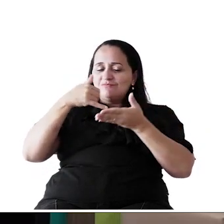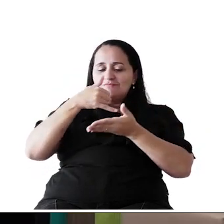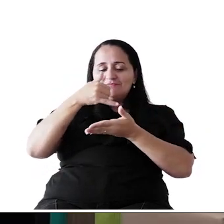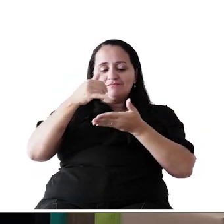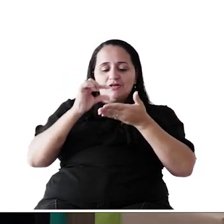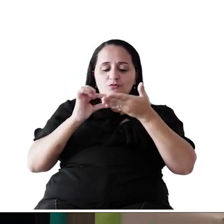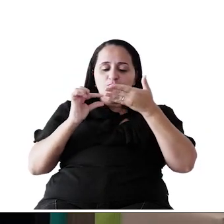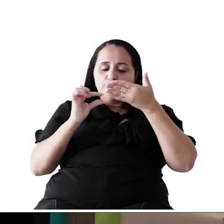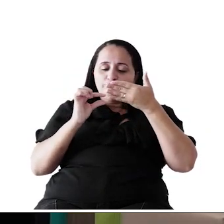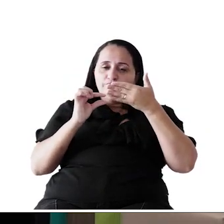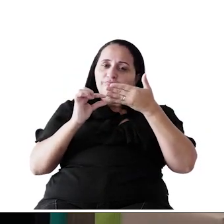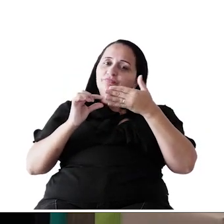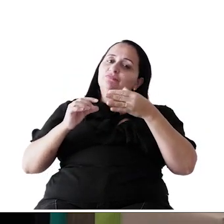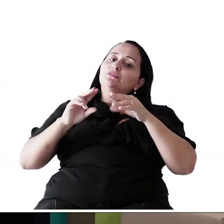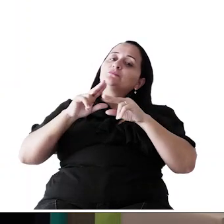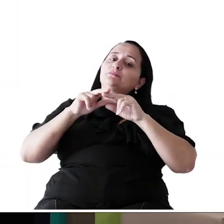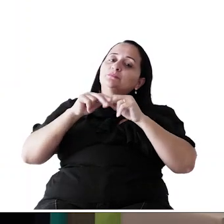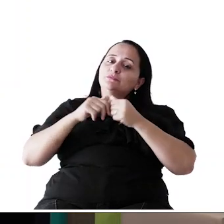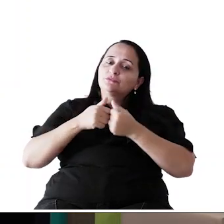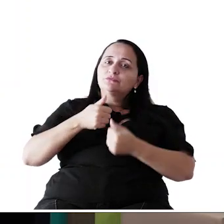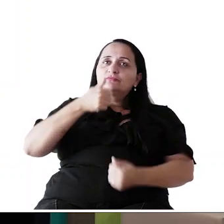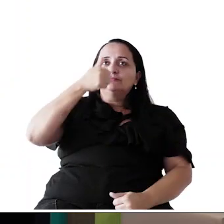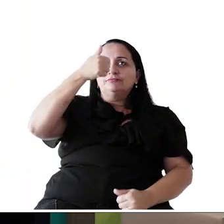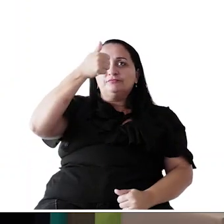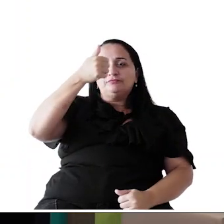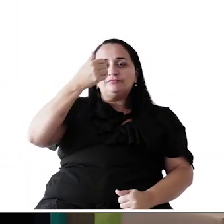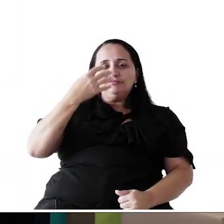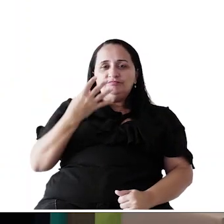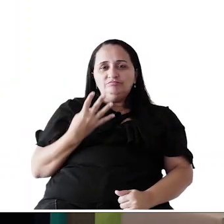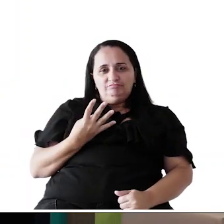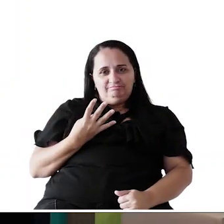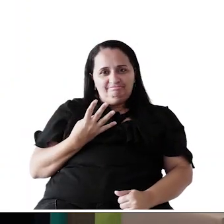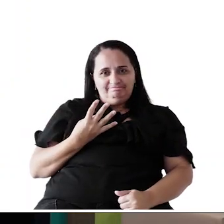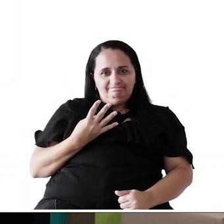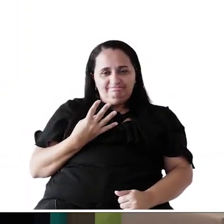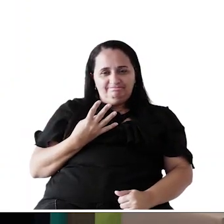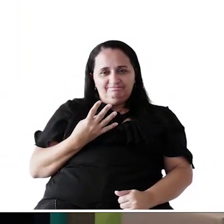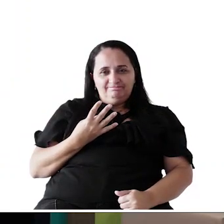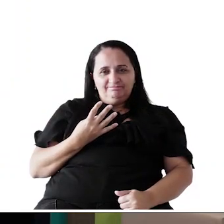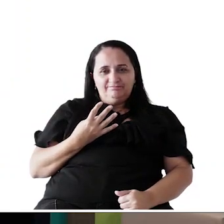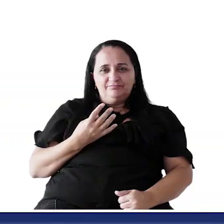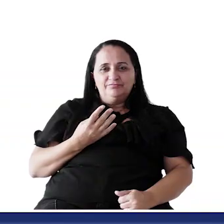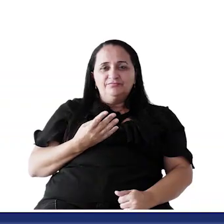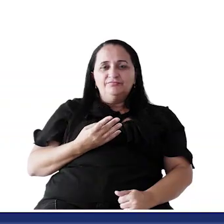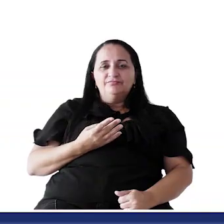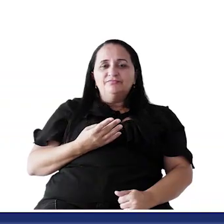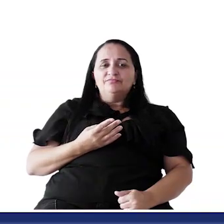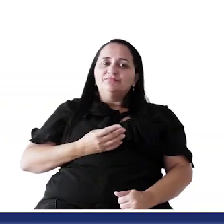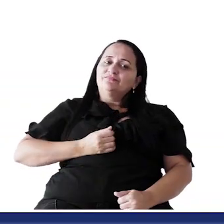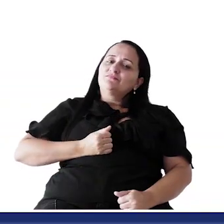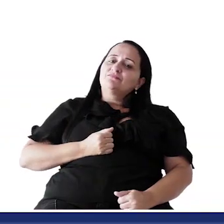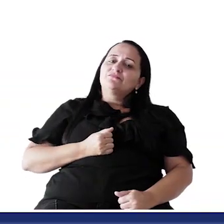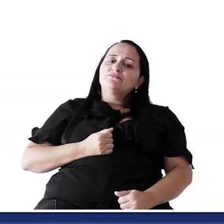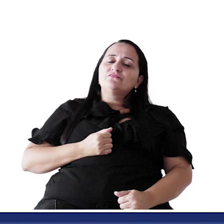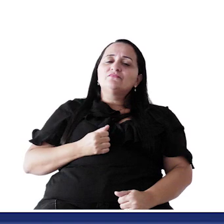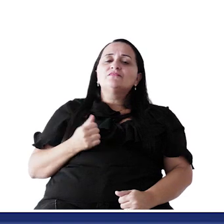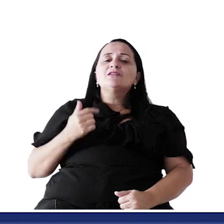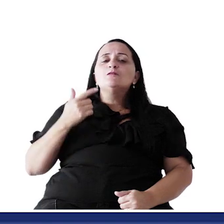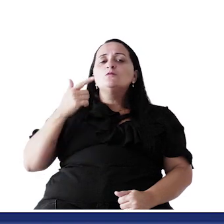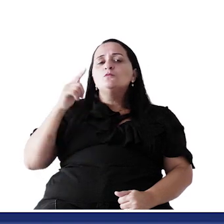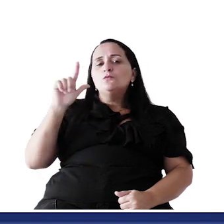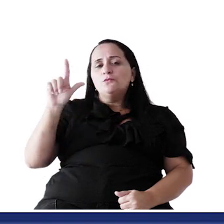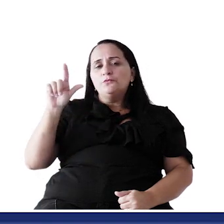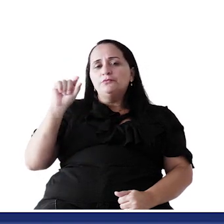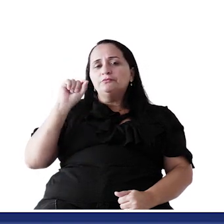uma parte. Então, por isso que é 1/4 de xícara de óleo. O outro, né, que foi a farinha